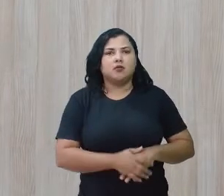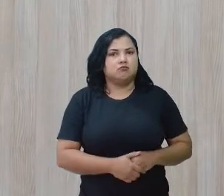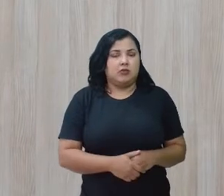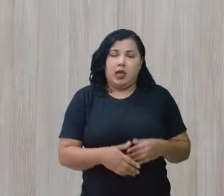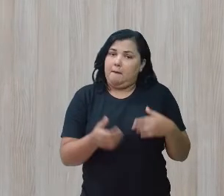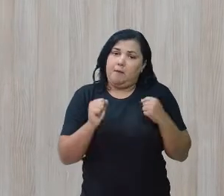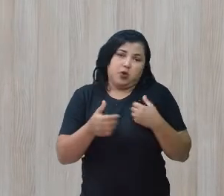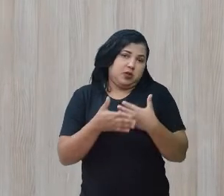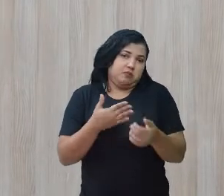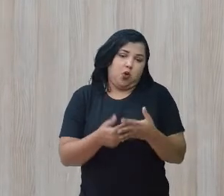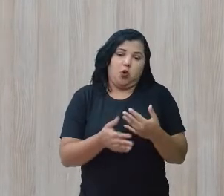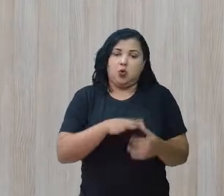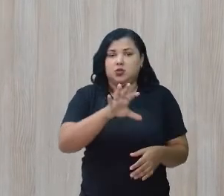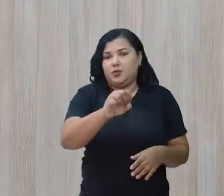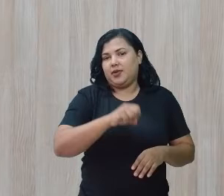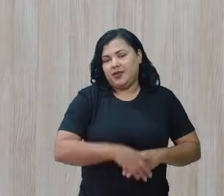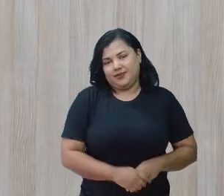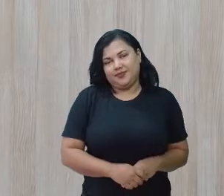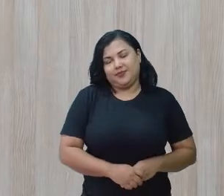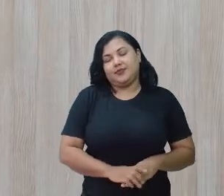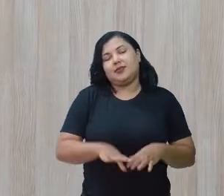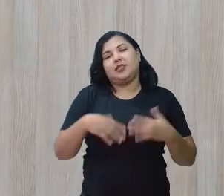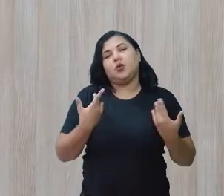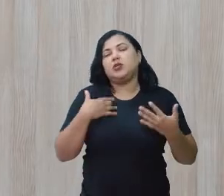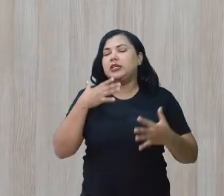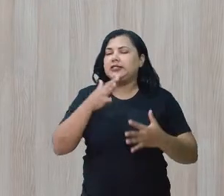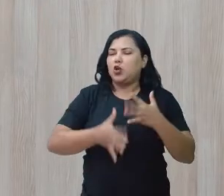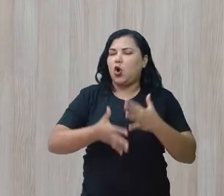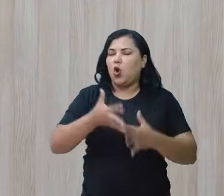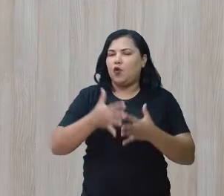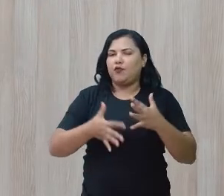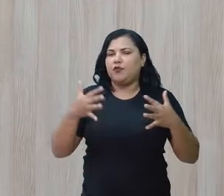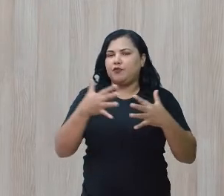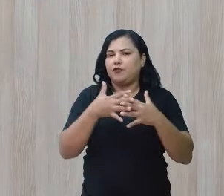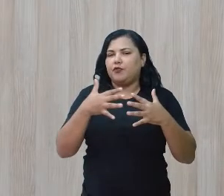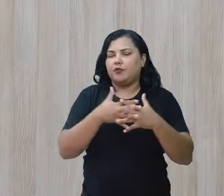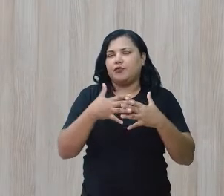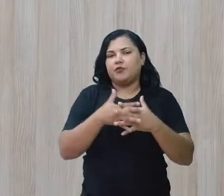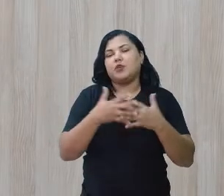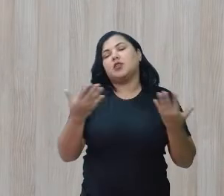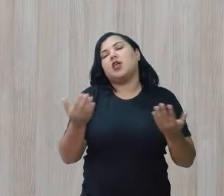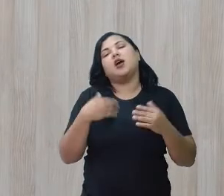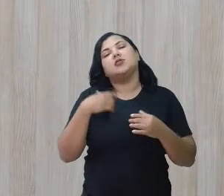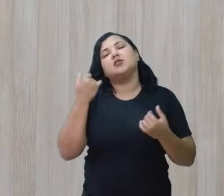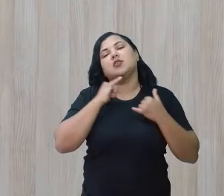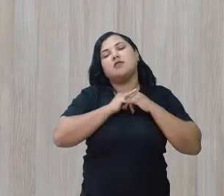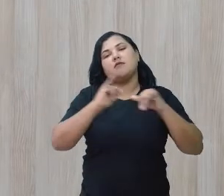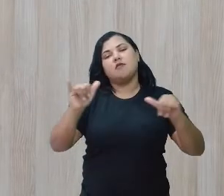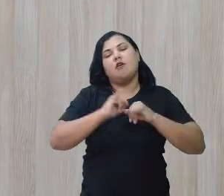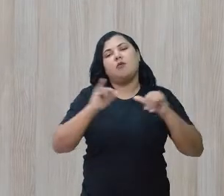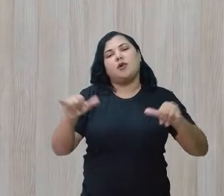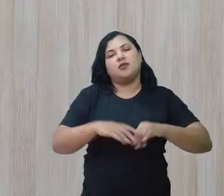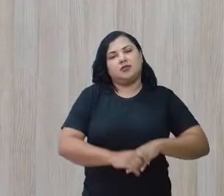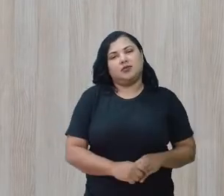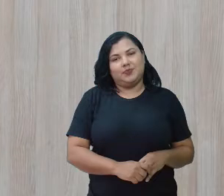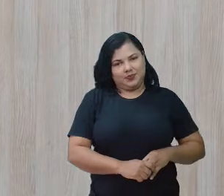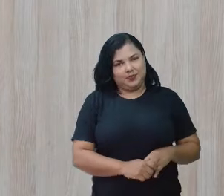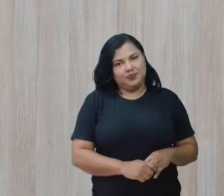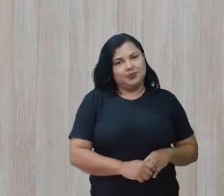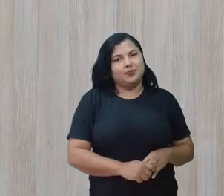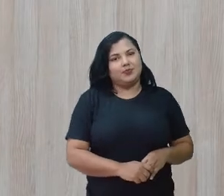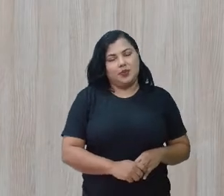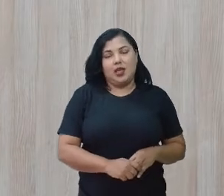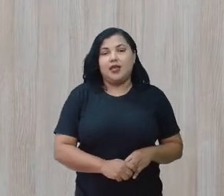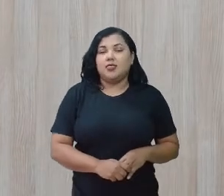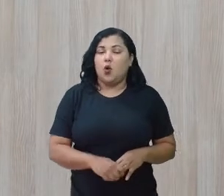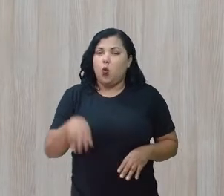remoto, porque há esse conflito das informações. Essas palavras generalistas, que serve